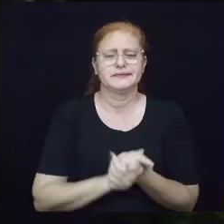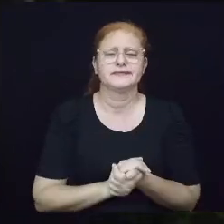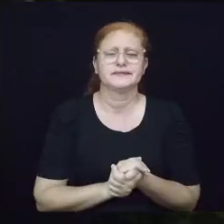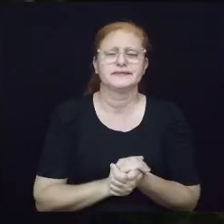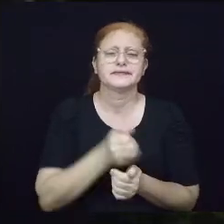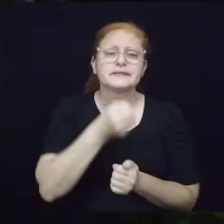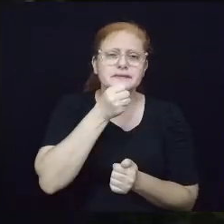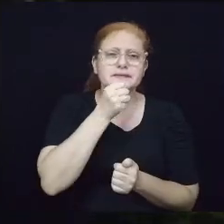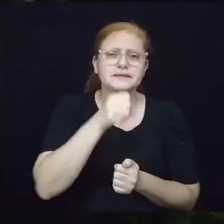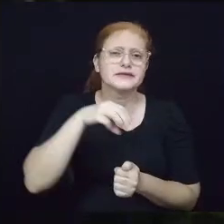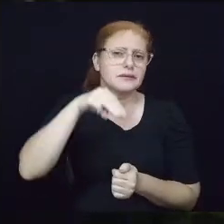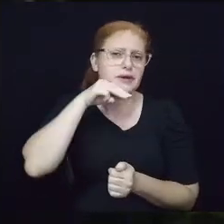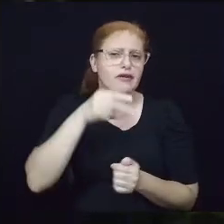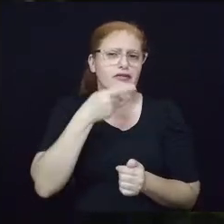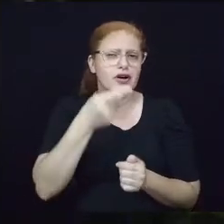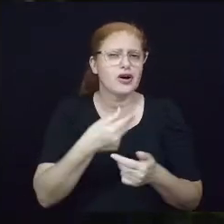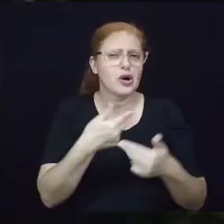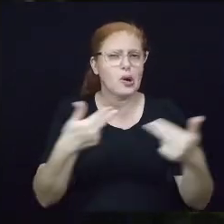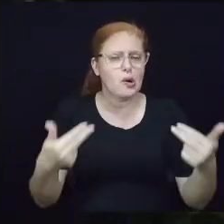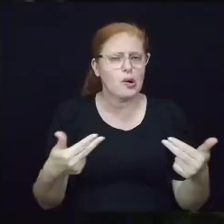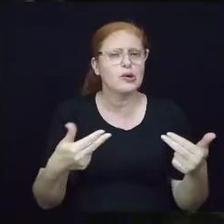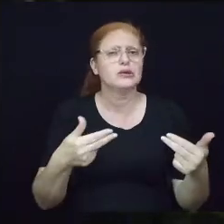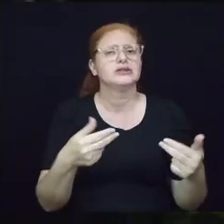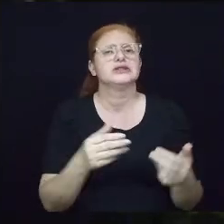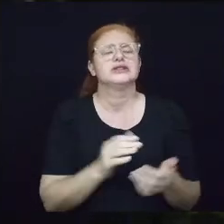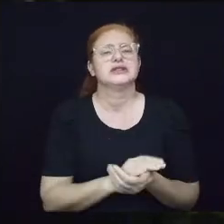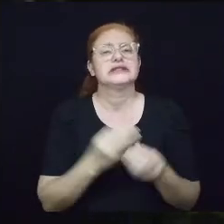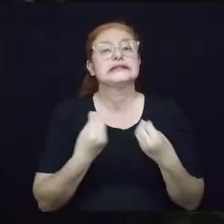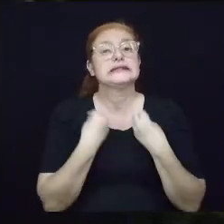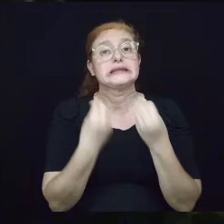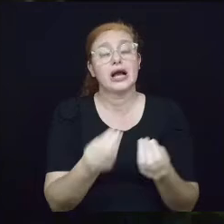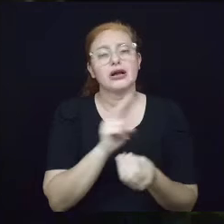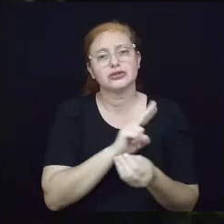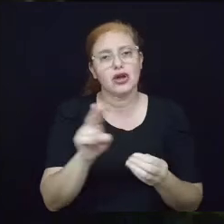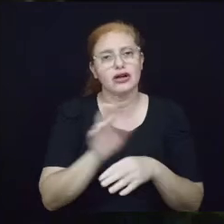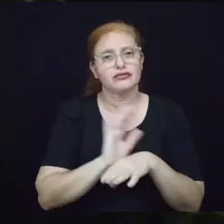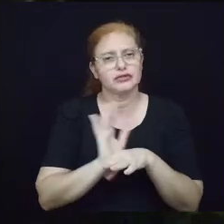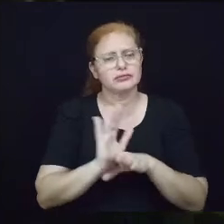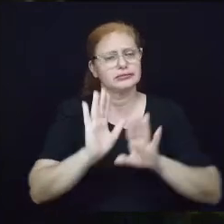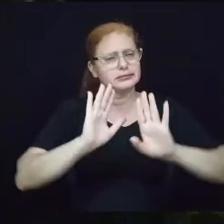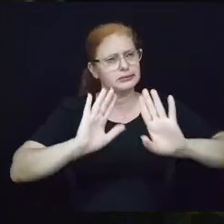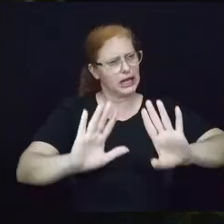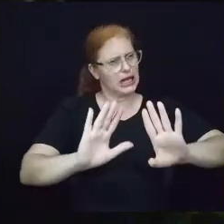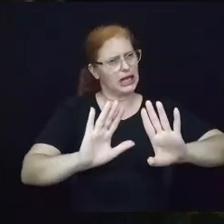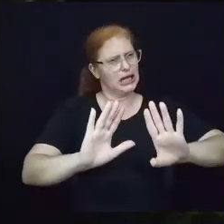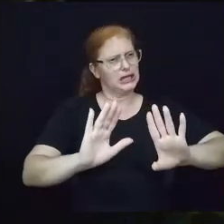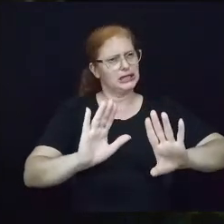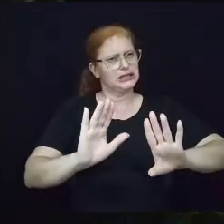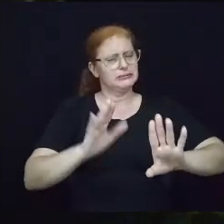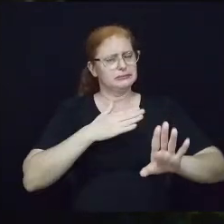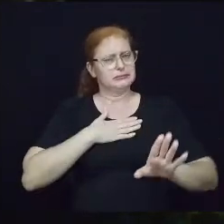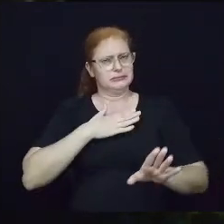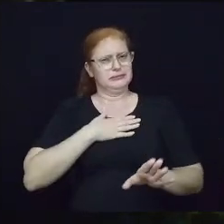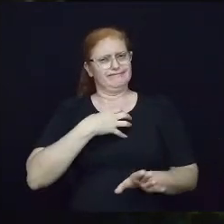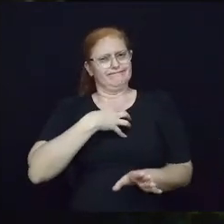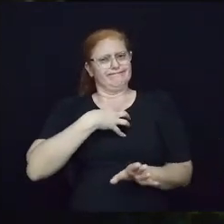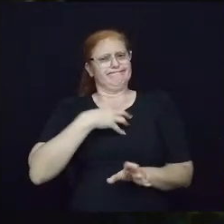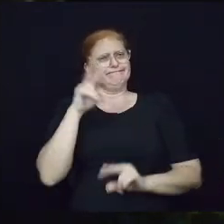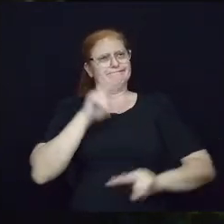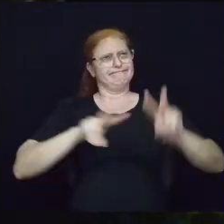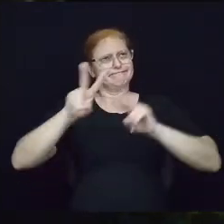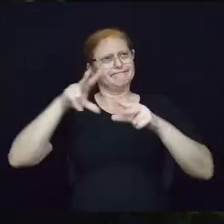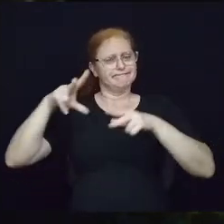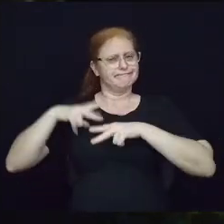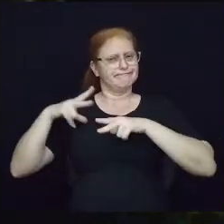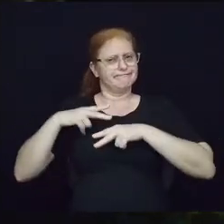Na entrevista, o Mauro falou uma coisa que deu nome ao filme, mas me deu uma visão muito